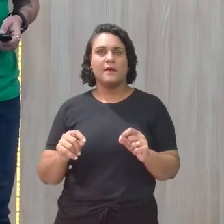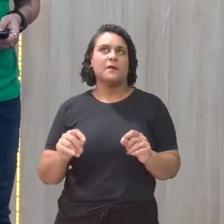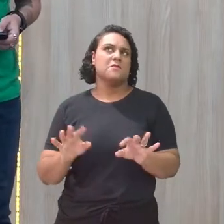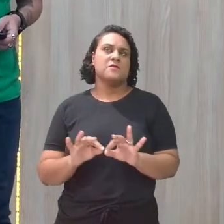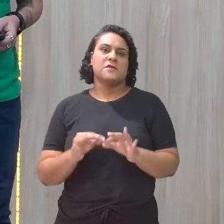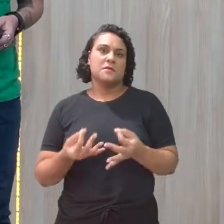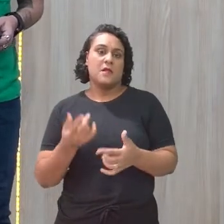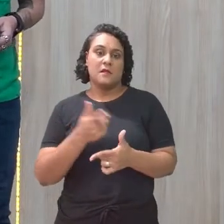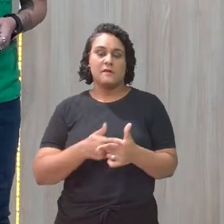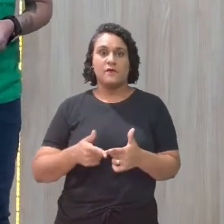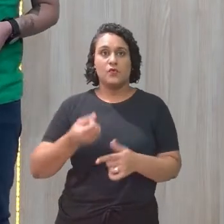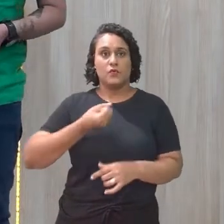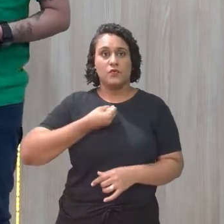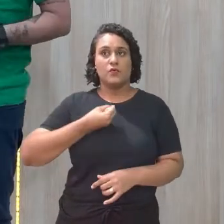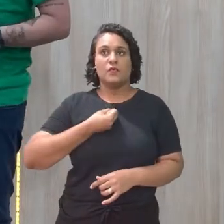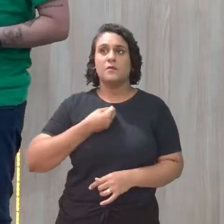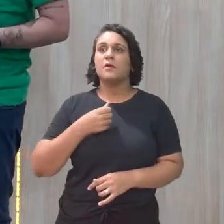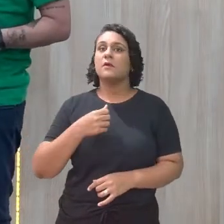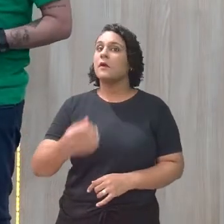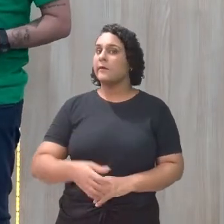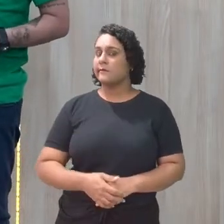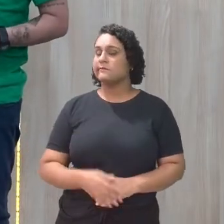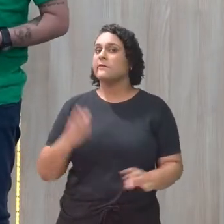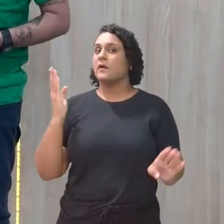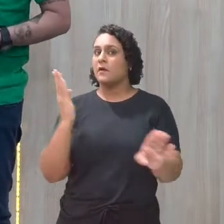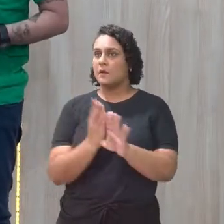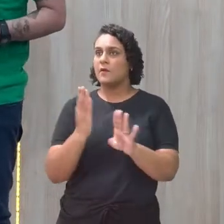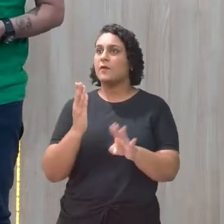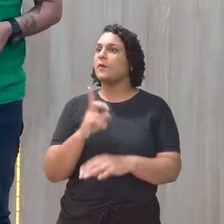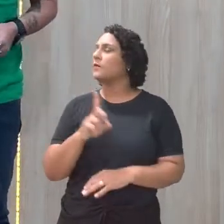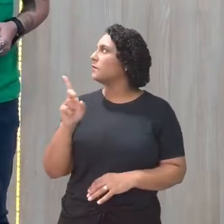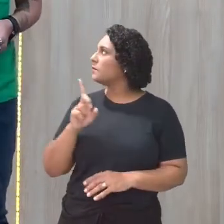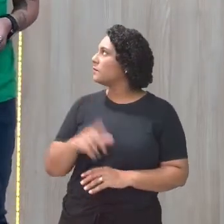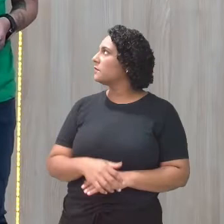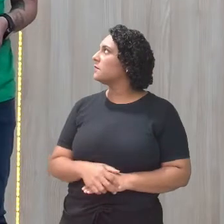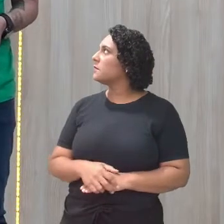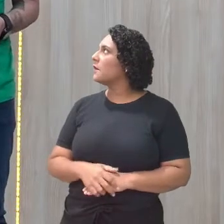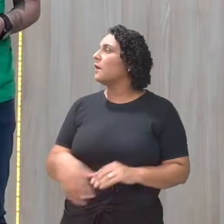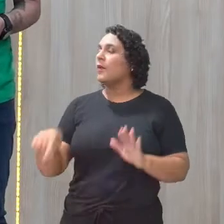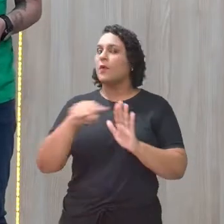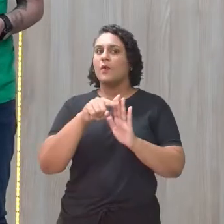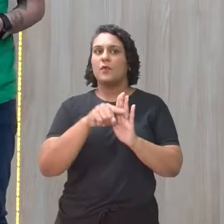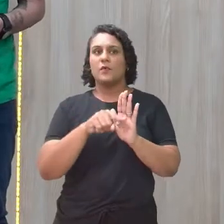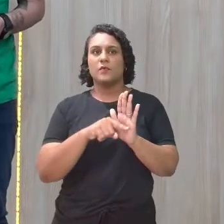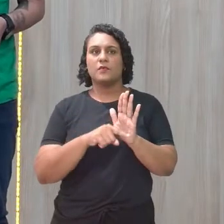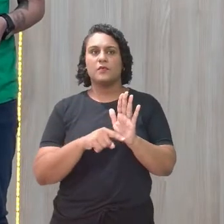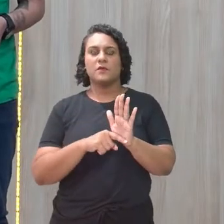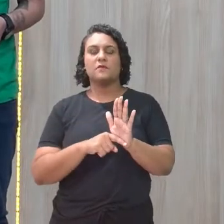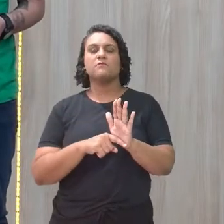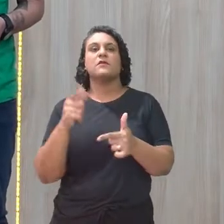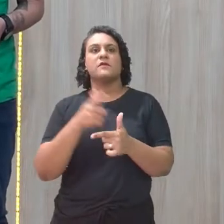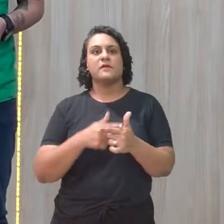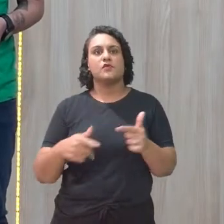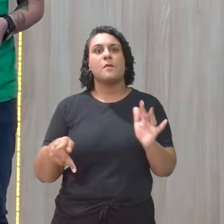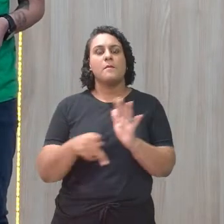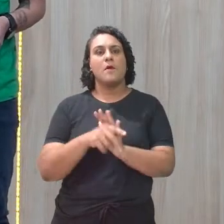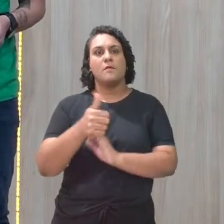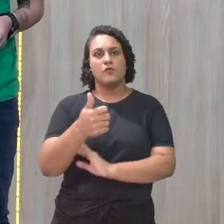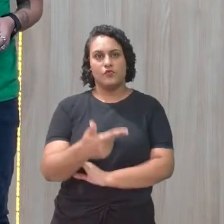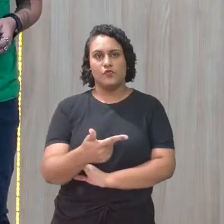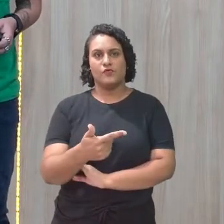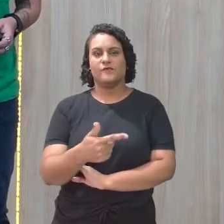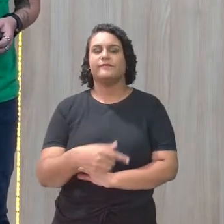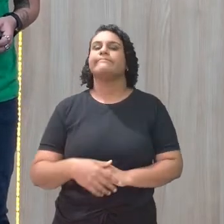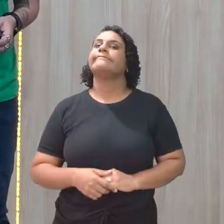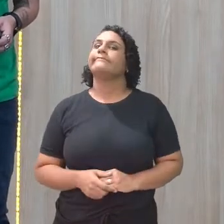simplesmente dividindo número por número, eu encontro esses aí como sendo a lista dos divisores do número 12, tá certo? E a